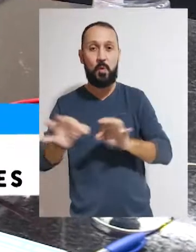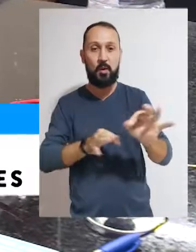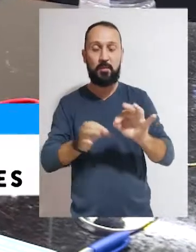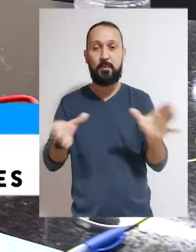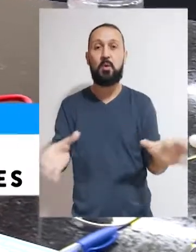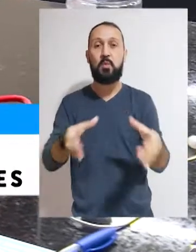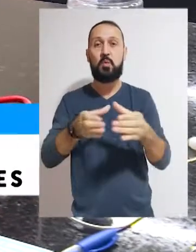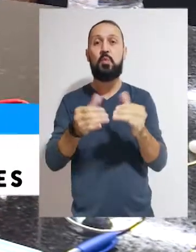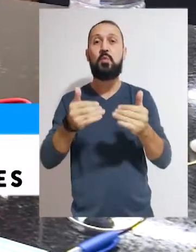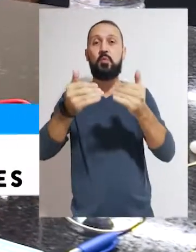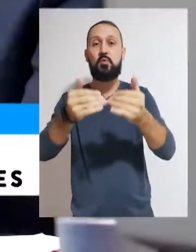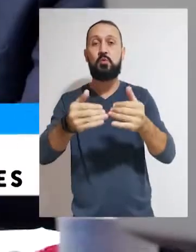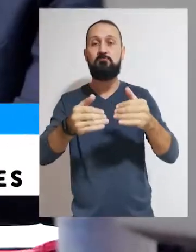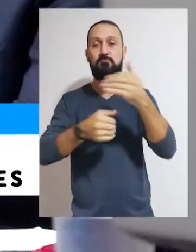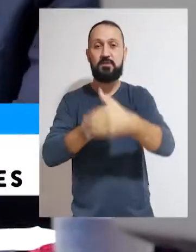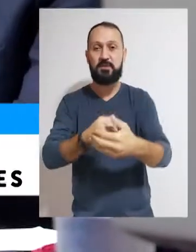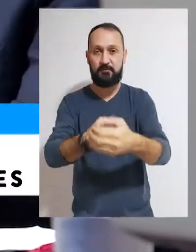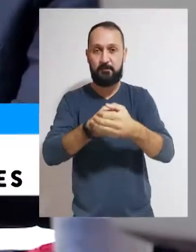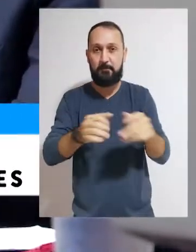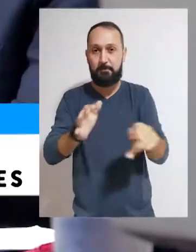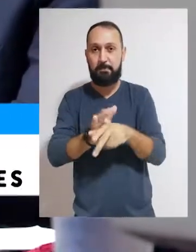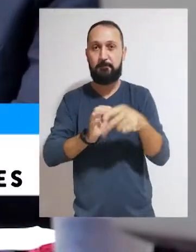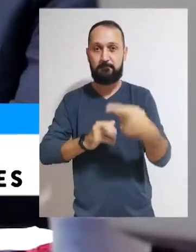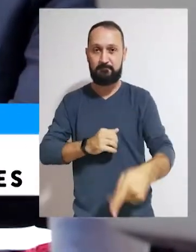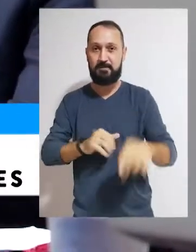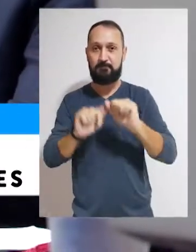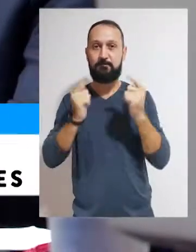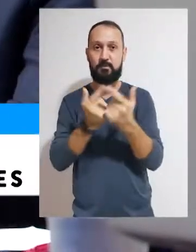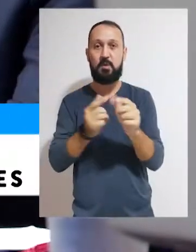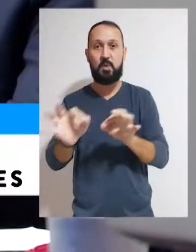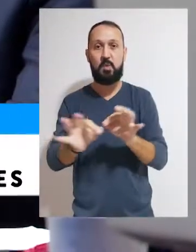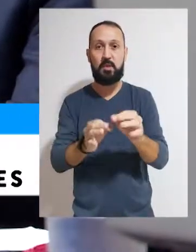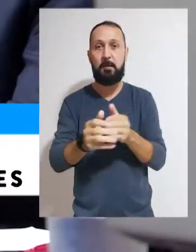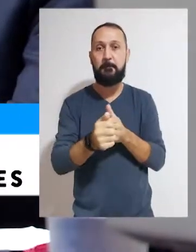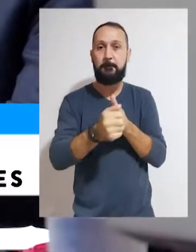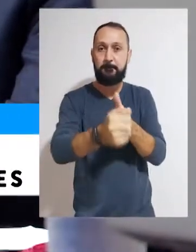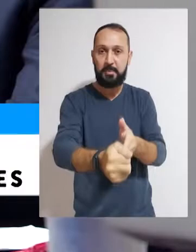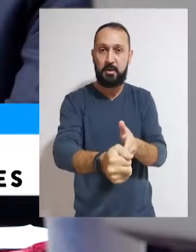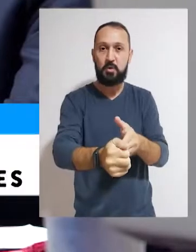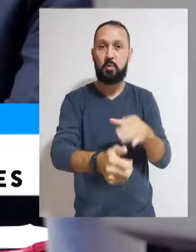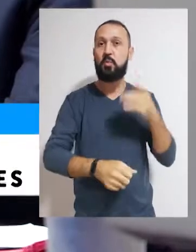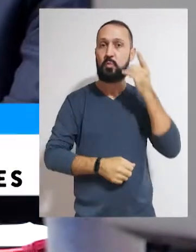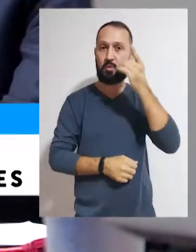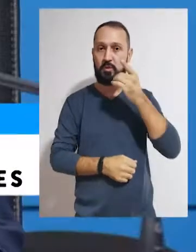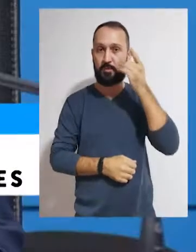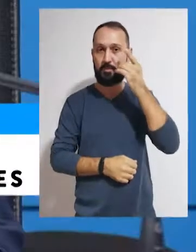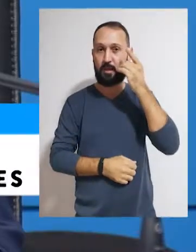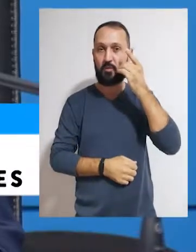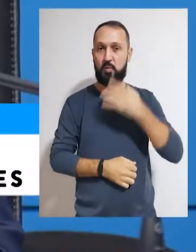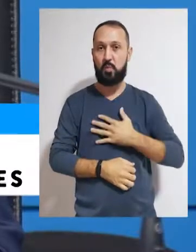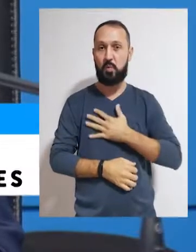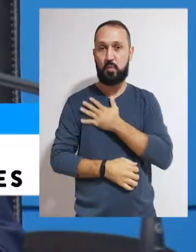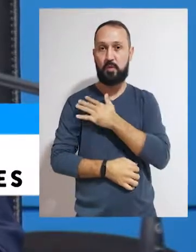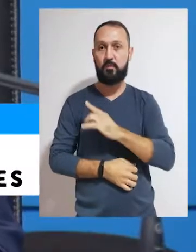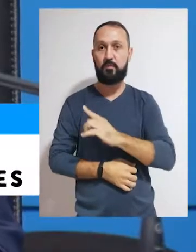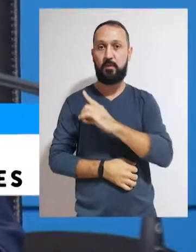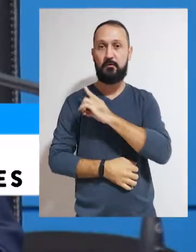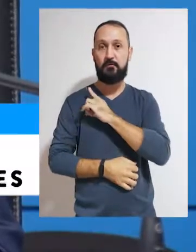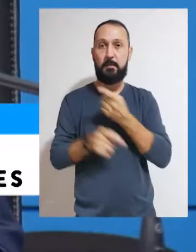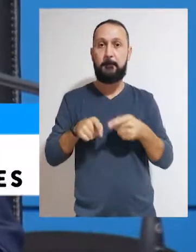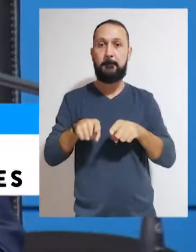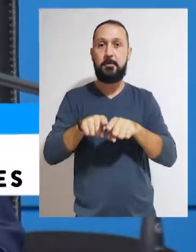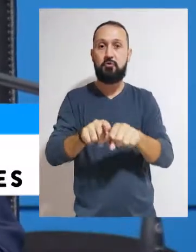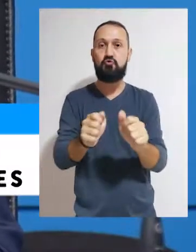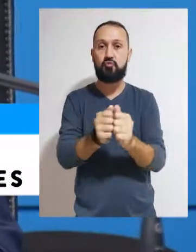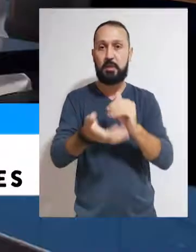de Segurança e Defesa Social da Assembleia Legislativa, presidida pelo deputado estadual Coronel Davi, em